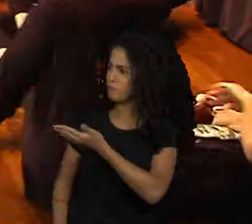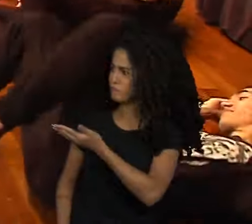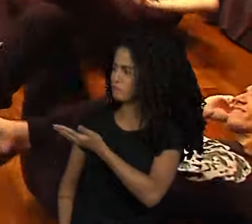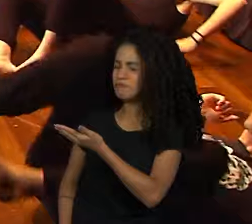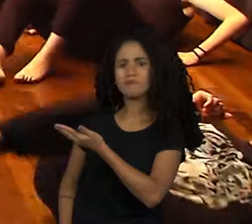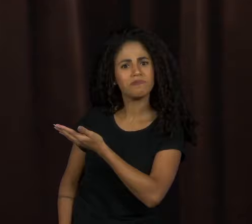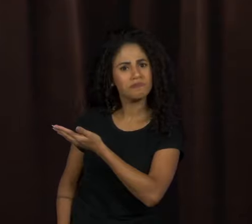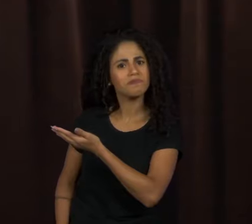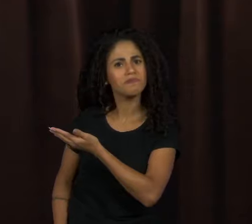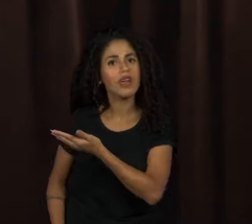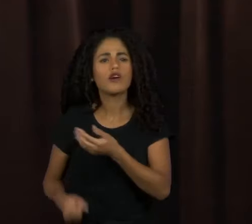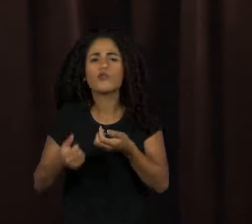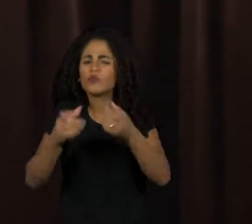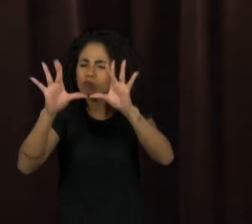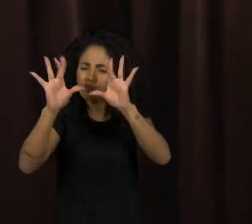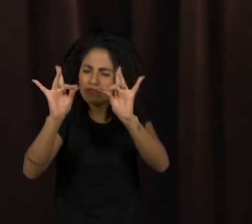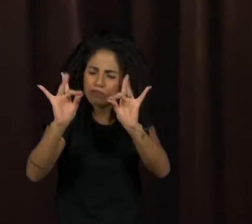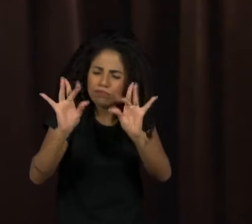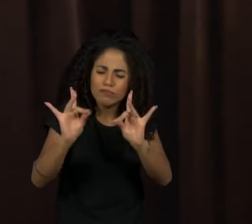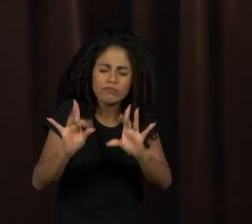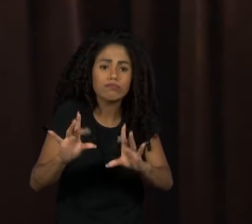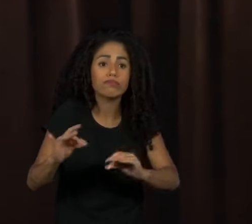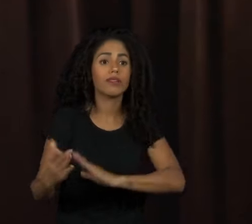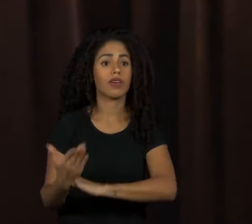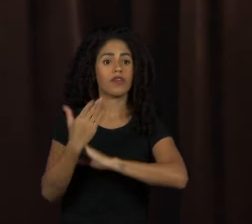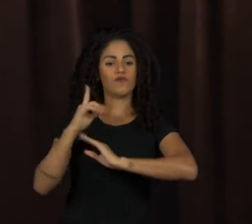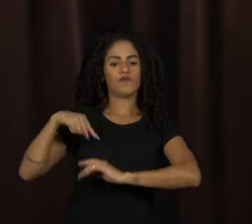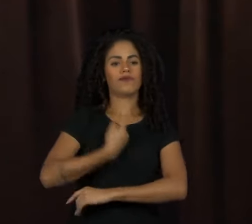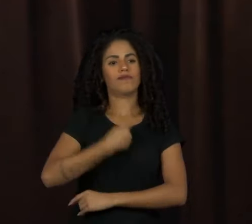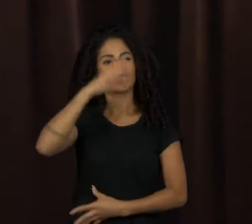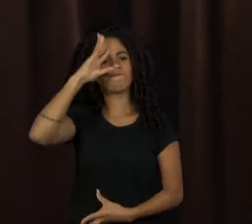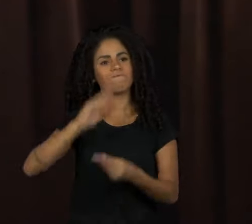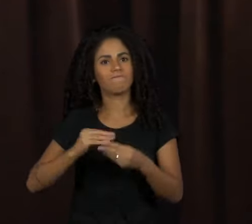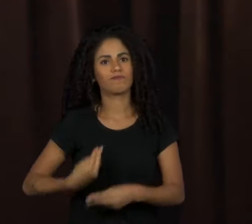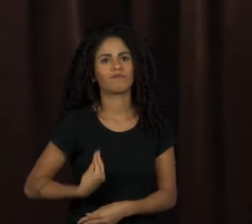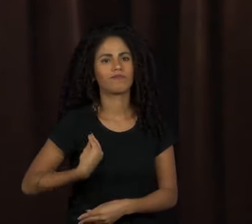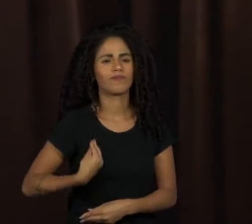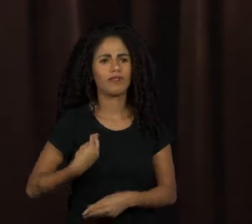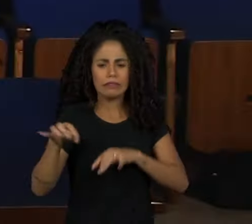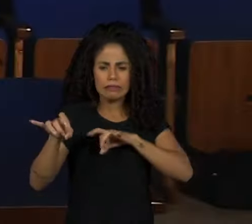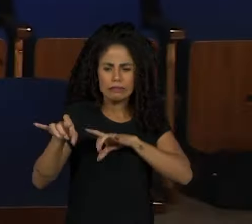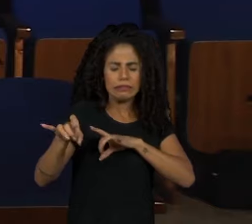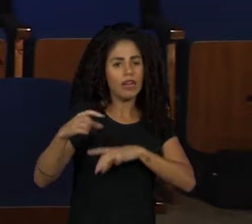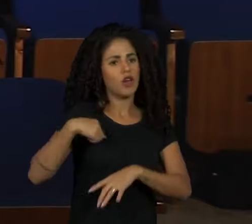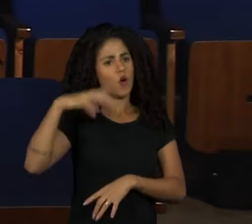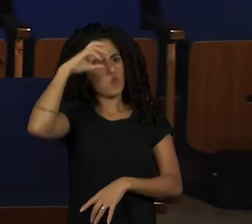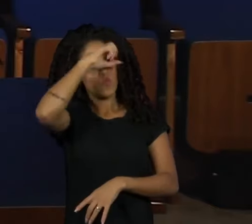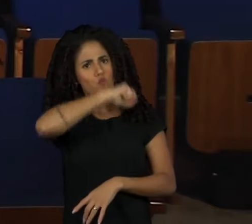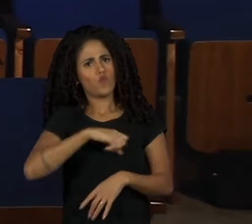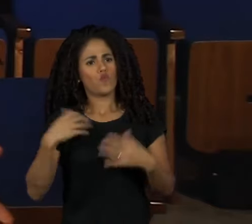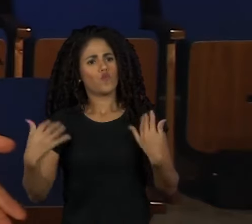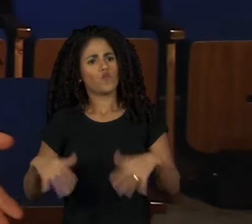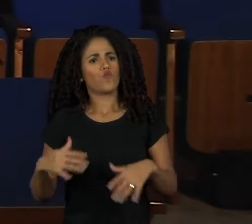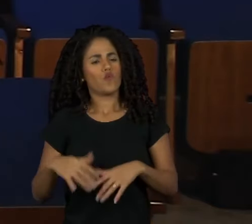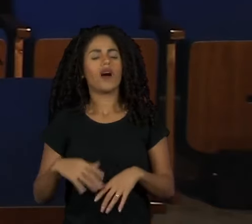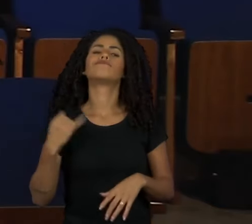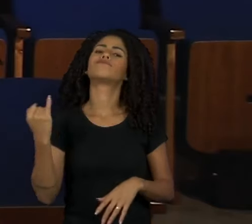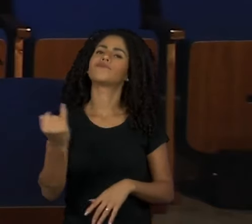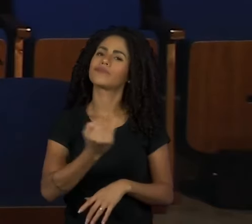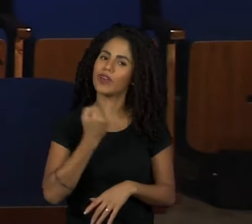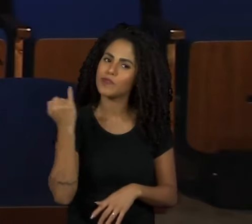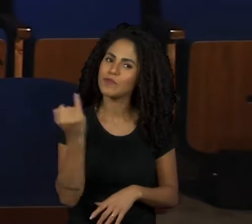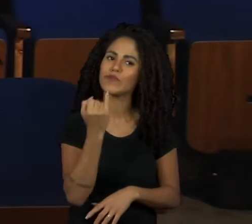São coisas bem detalhadas, assim, que ajudam muito a gente. E isso eu nunca imaginei que ia ter tanta técnica assim. É fundamental, né, você